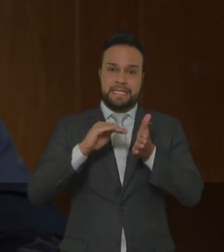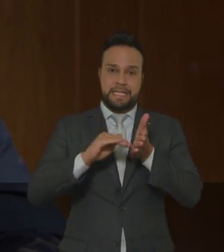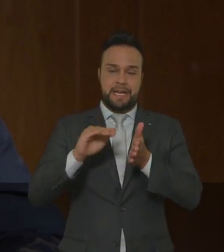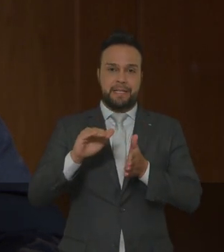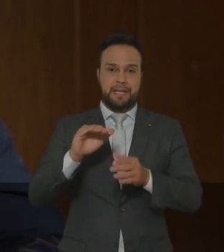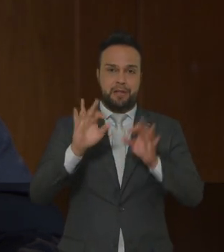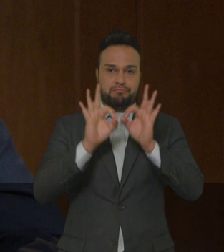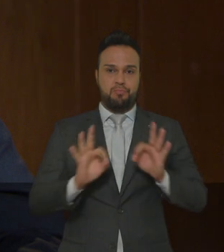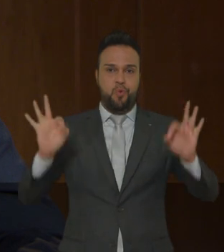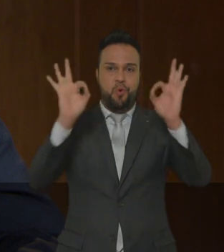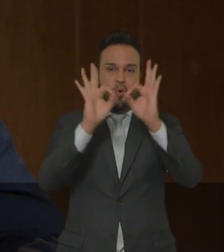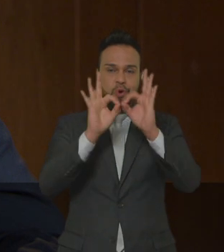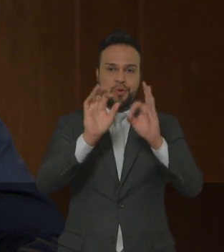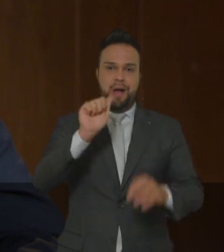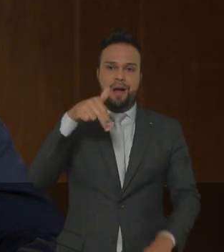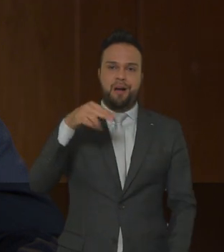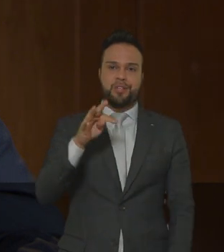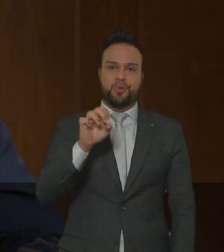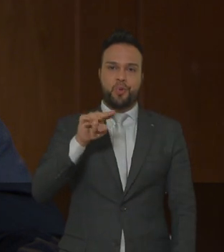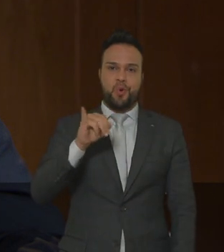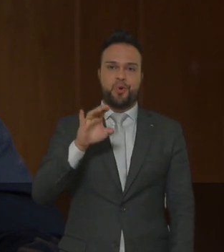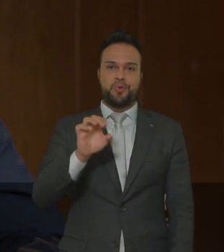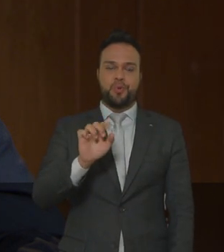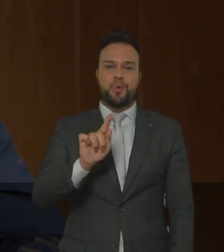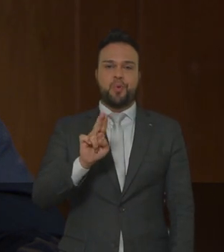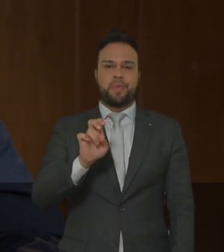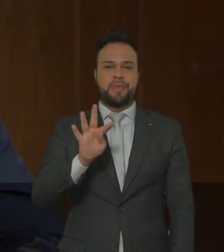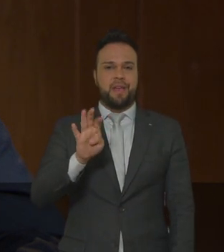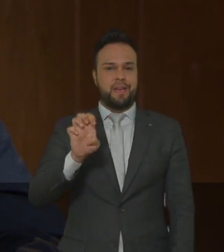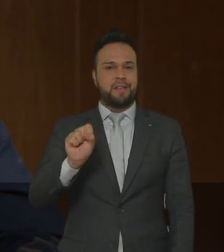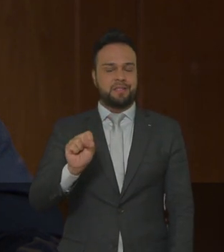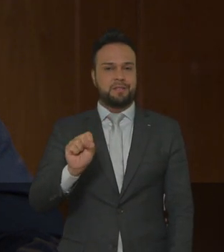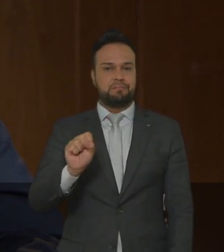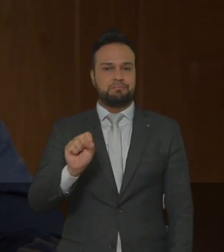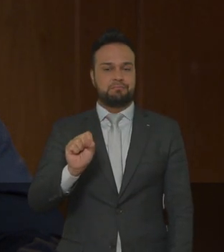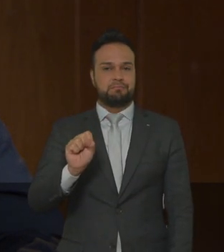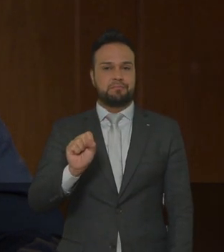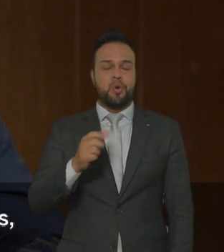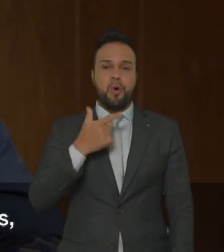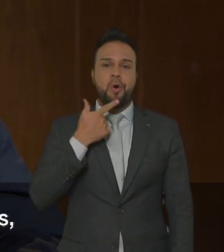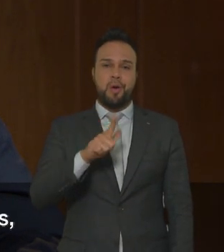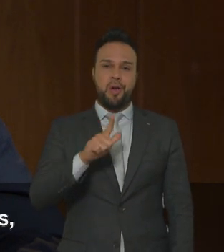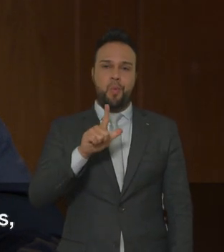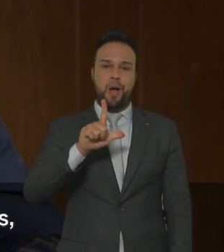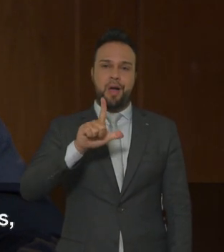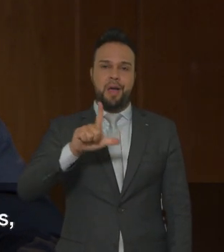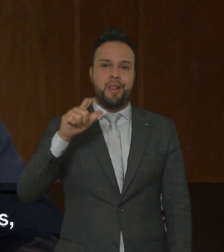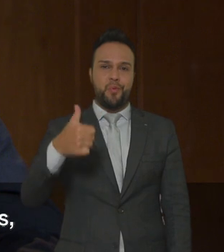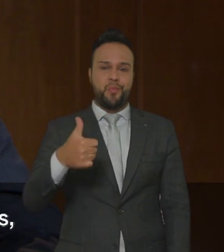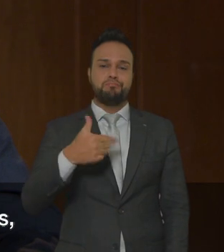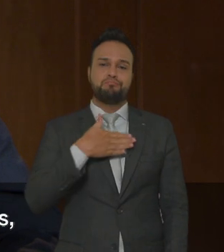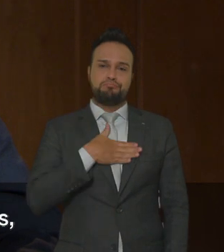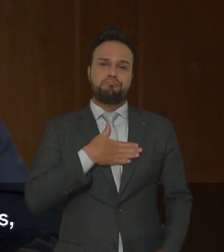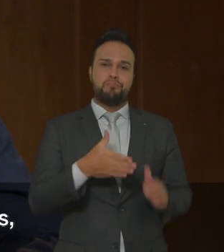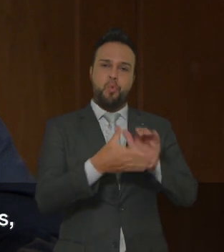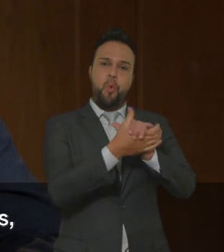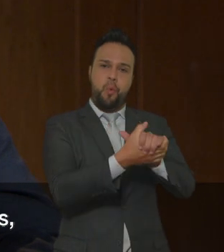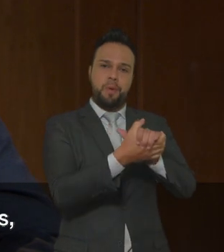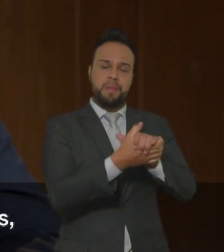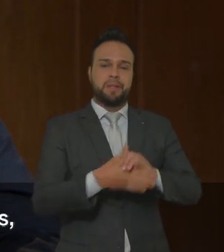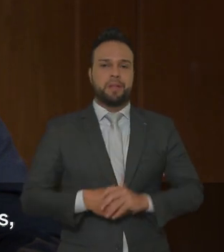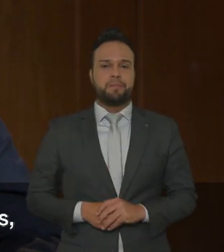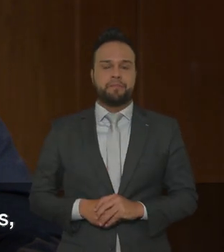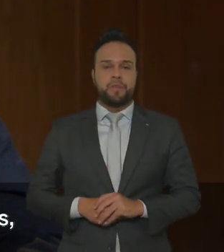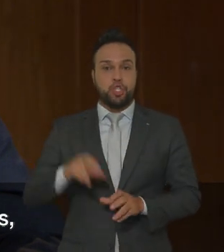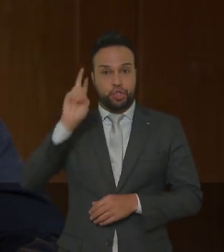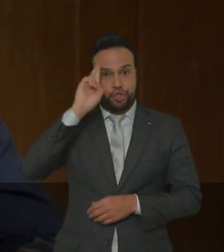Guterres a quem tem a satisfação de cumprimentar e nossa língua-mãe chefes de estado de governo